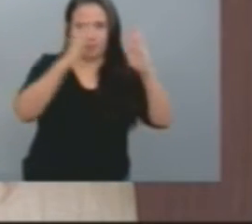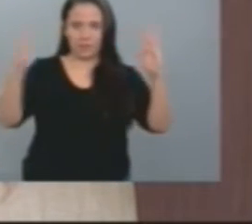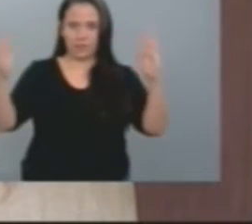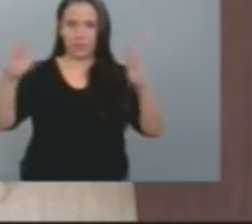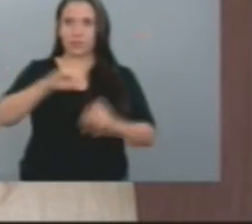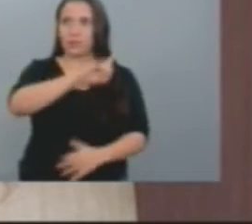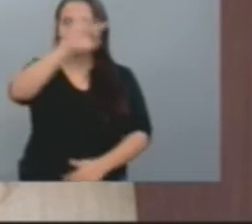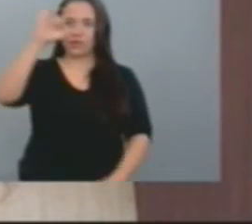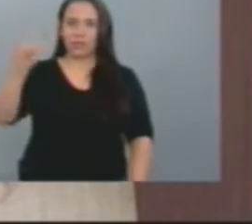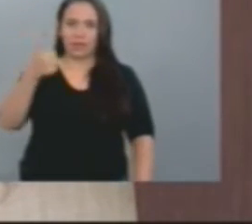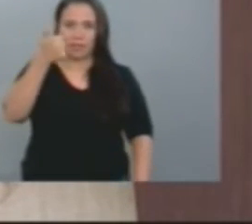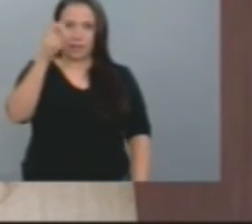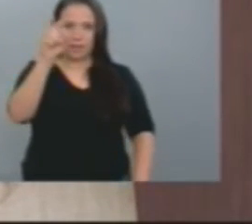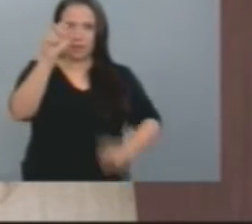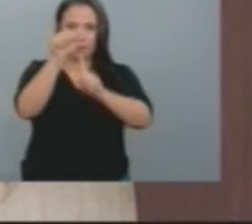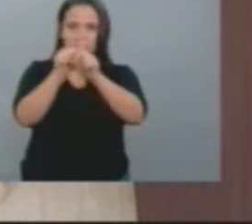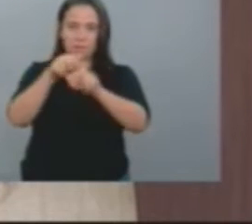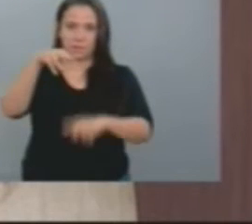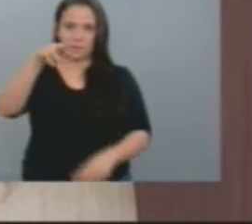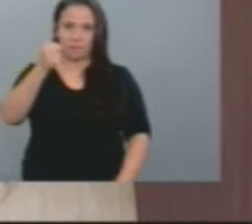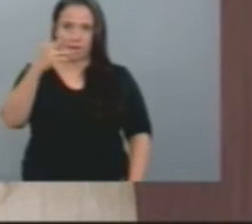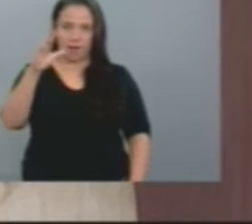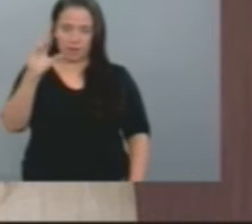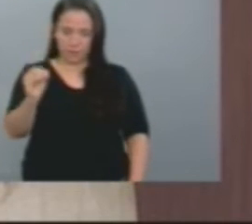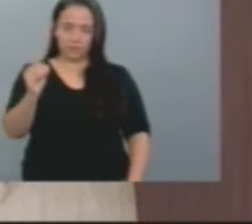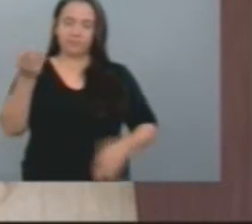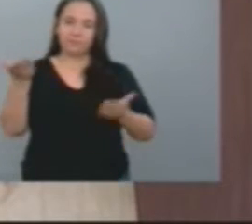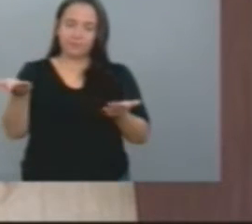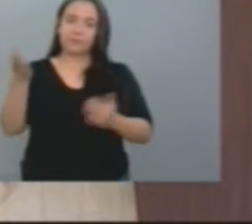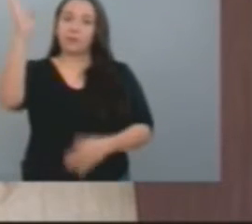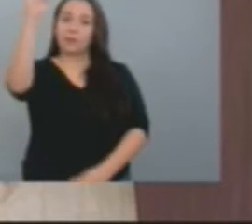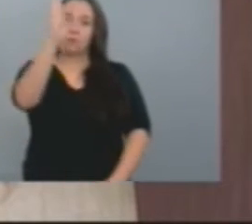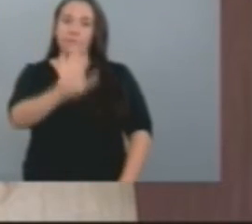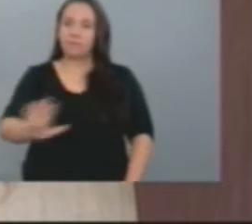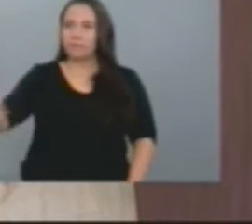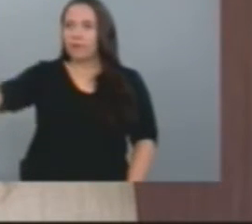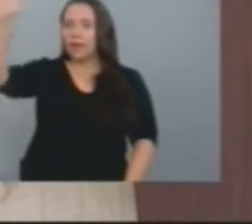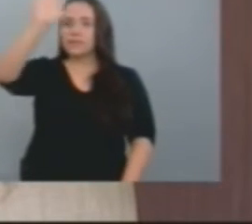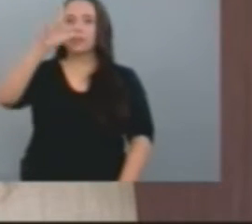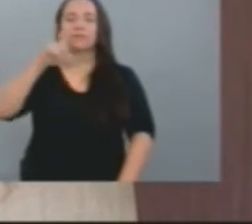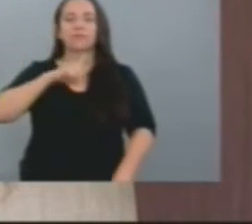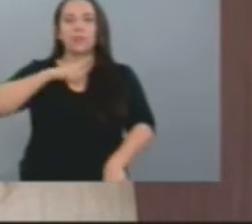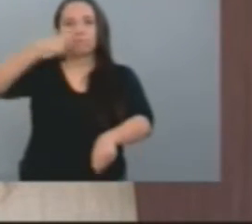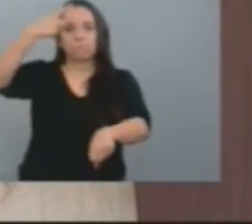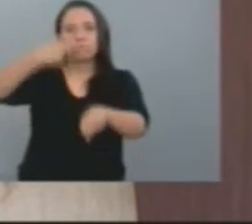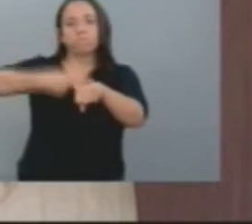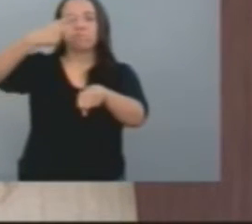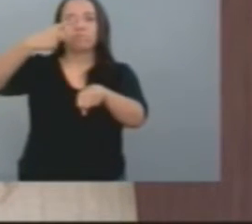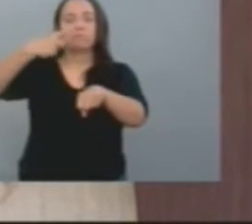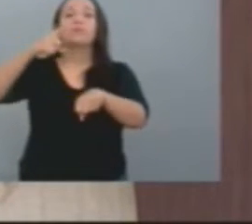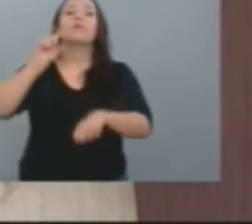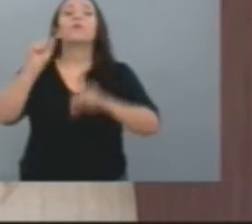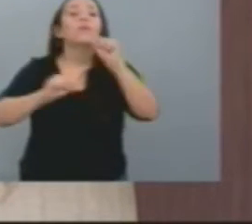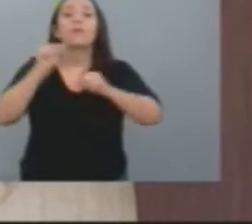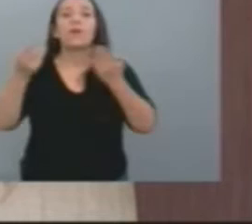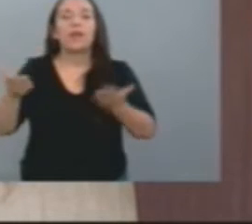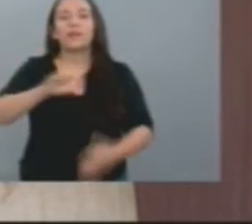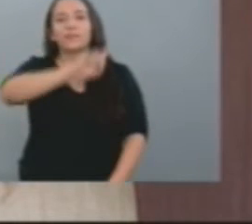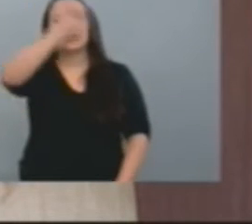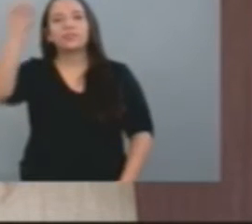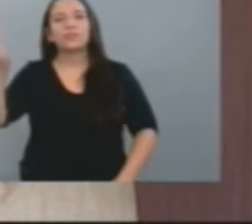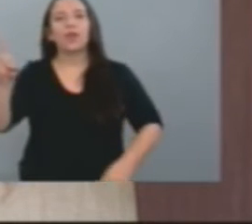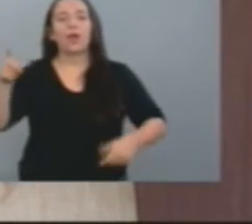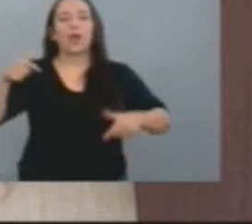de março, que no Brasil inteiro está marcado como um dia nacional de luta